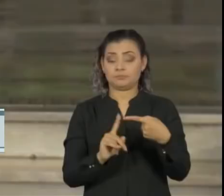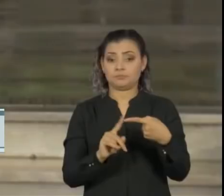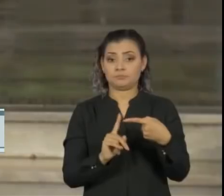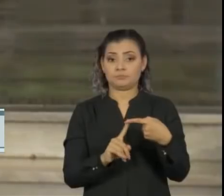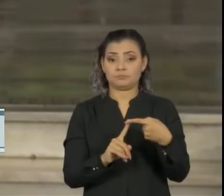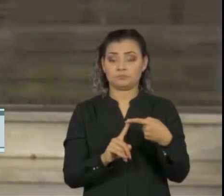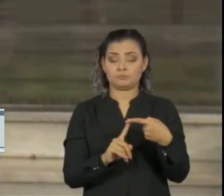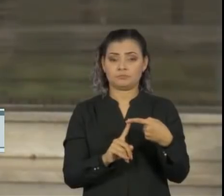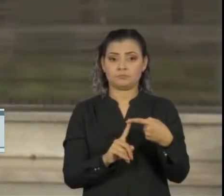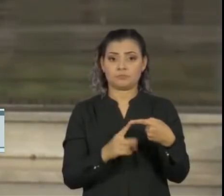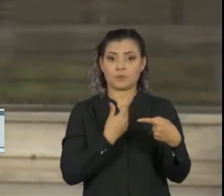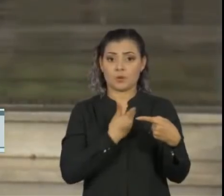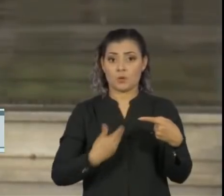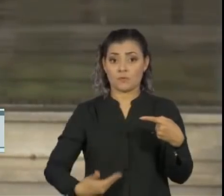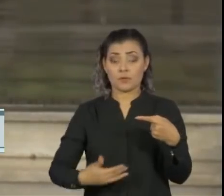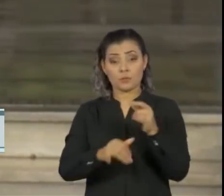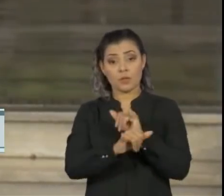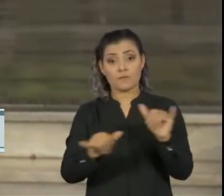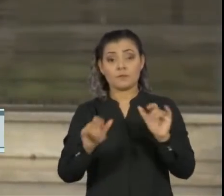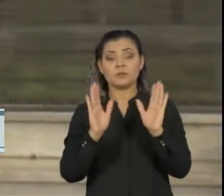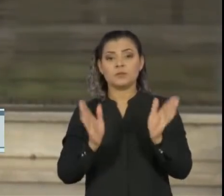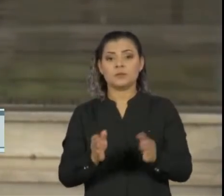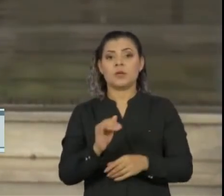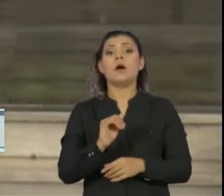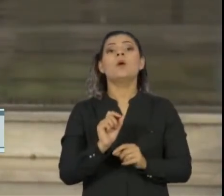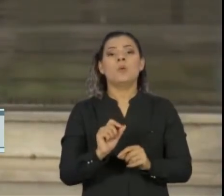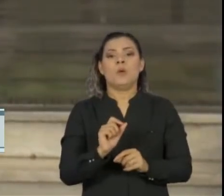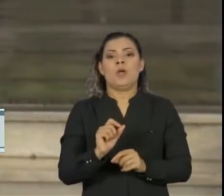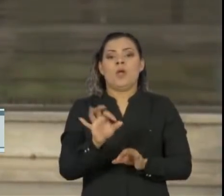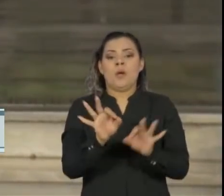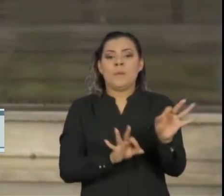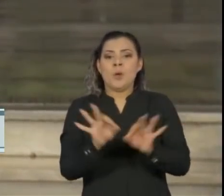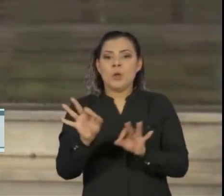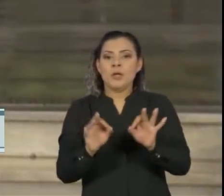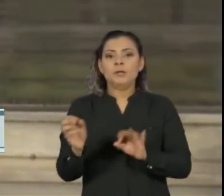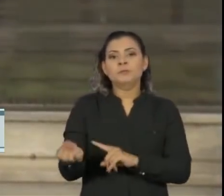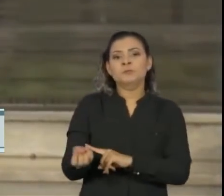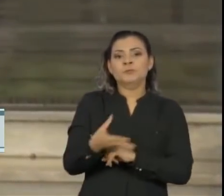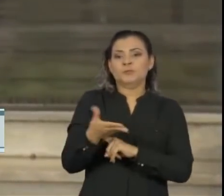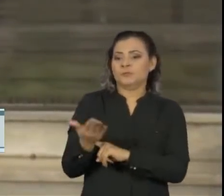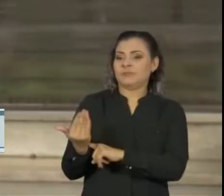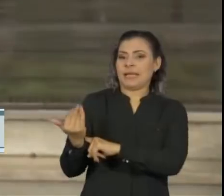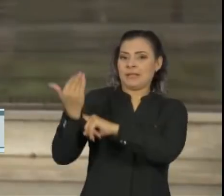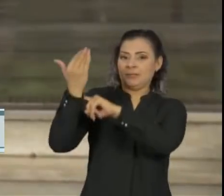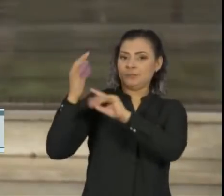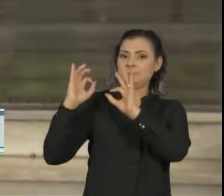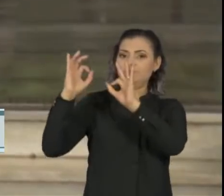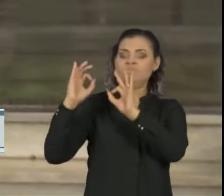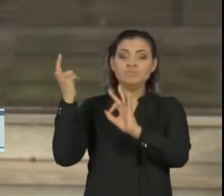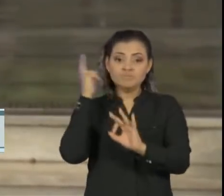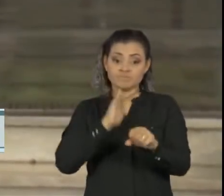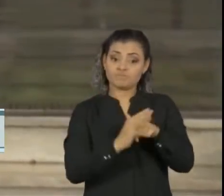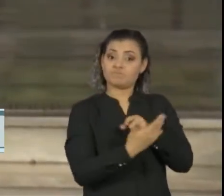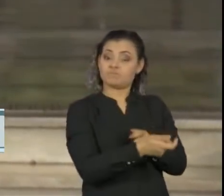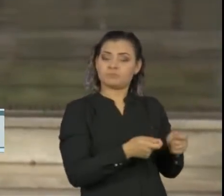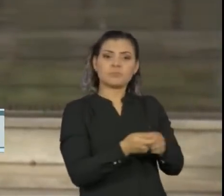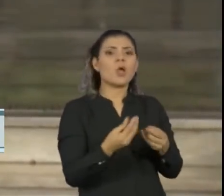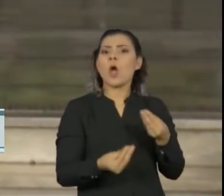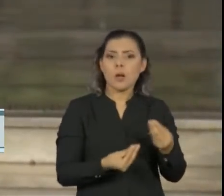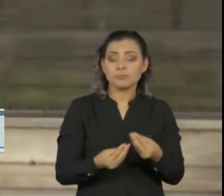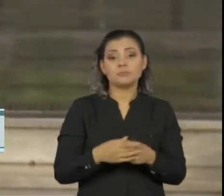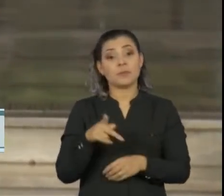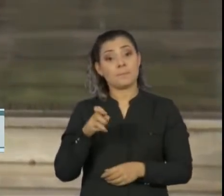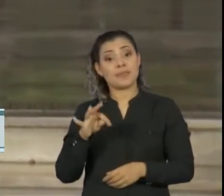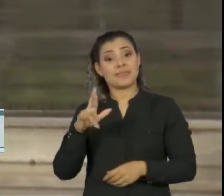Primeira, o governo lança o IDEAGOV, Programa de Inovação de Tecnologia para combater o coronavírus. A